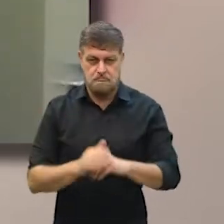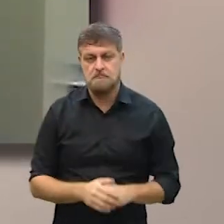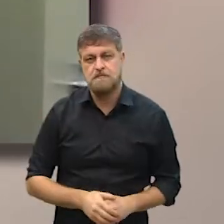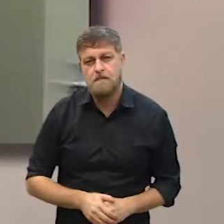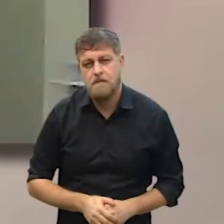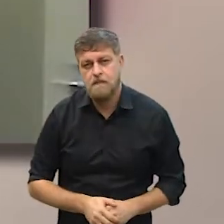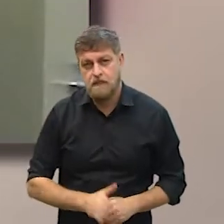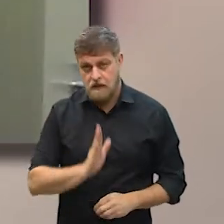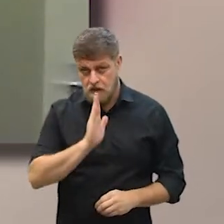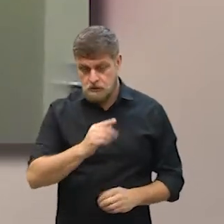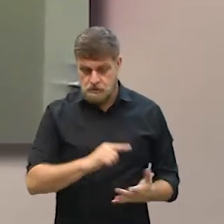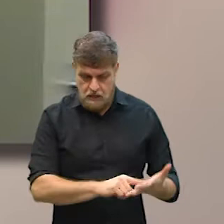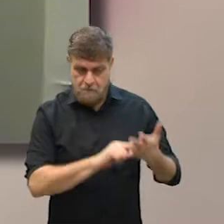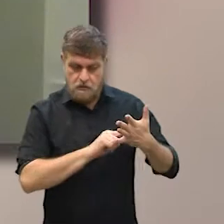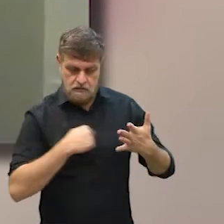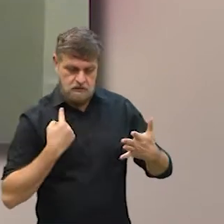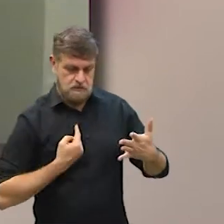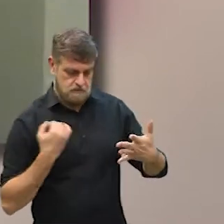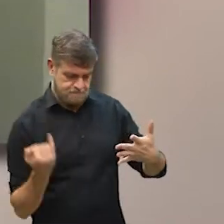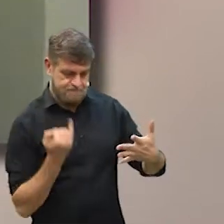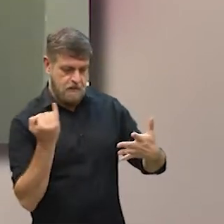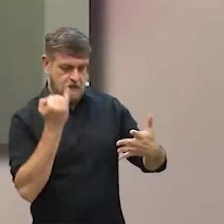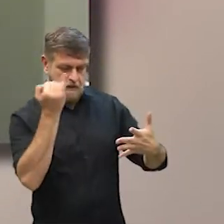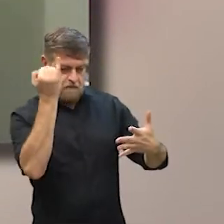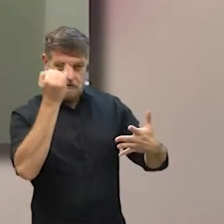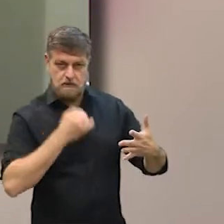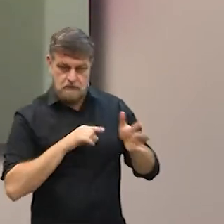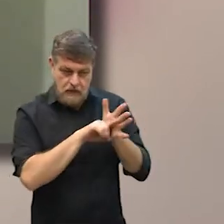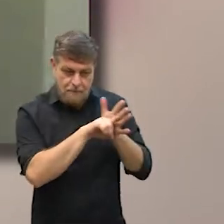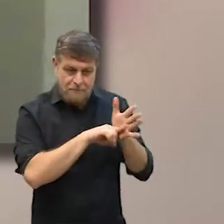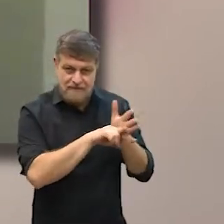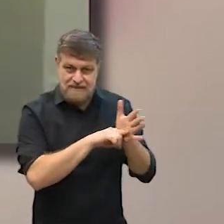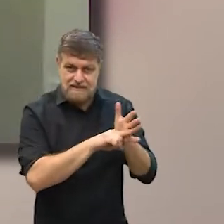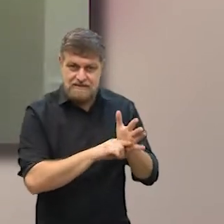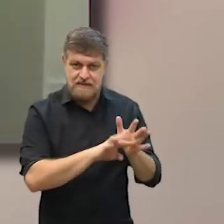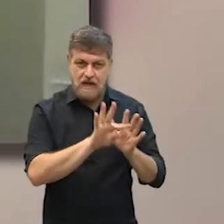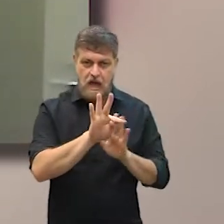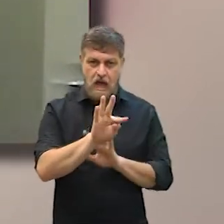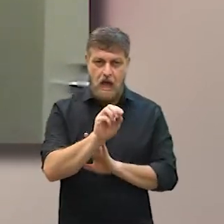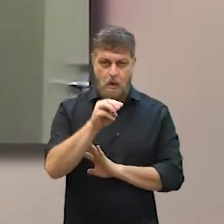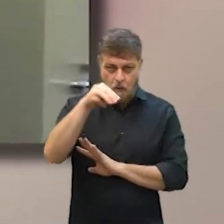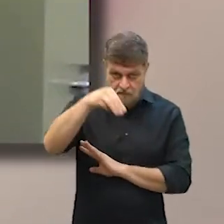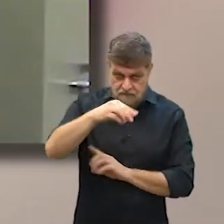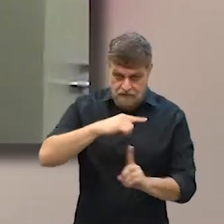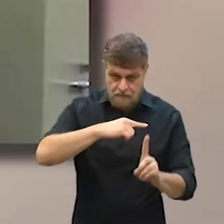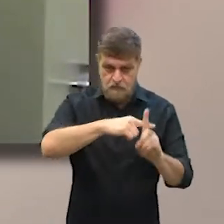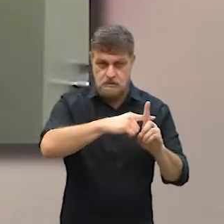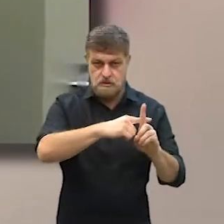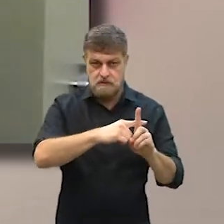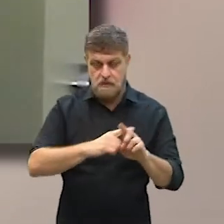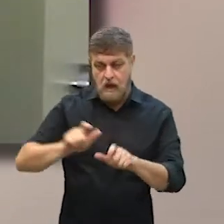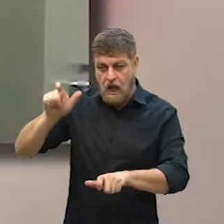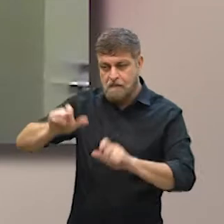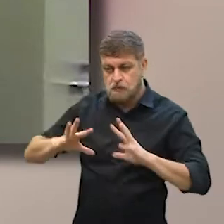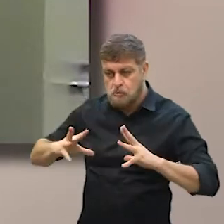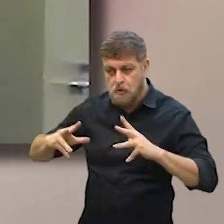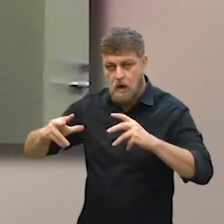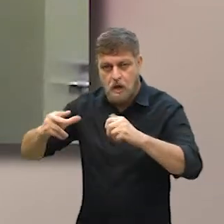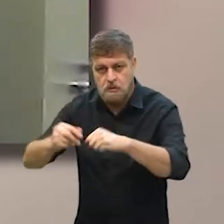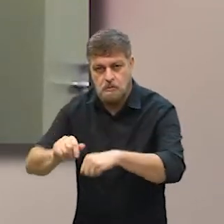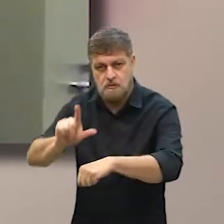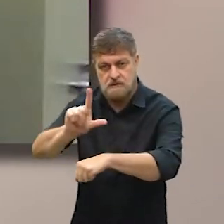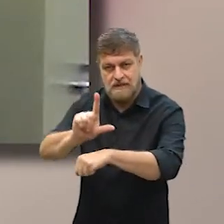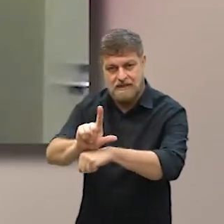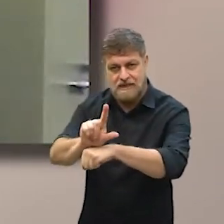às vezes não sei nenhuma doença mas é um marcador bem importante que a gente busca né o o fan positivo virtualmente todos os